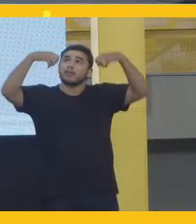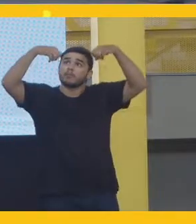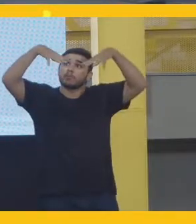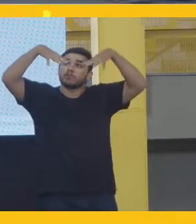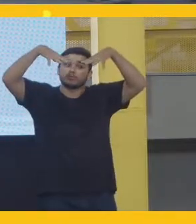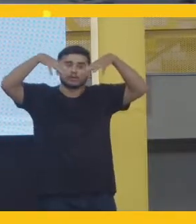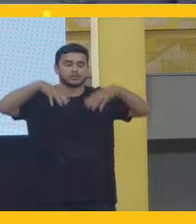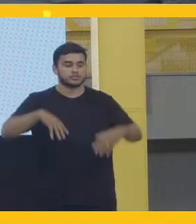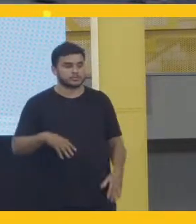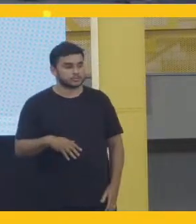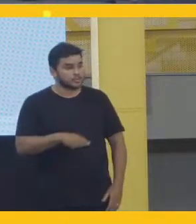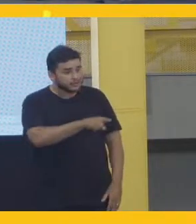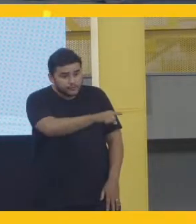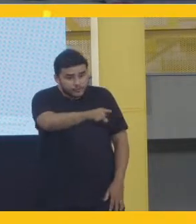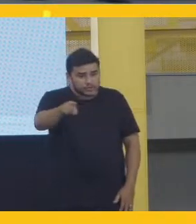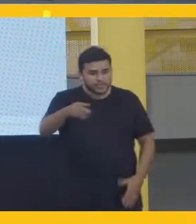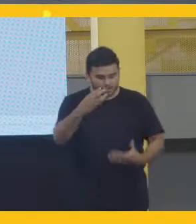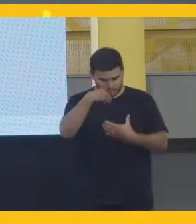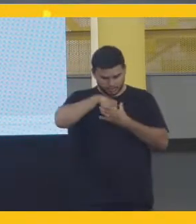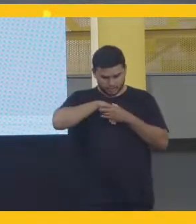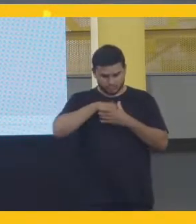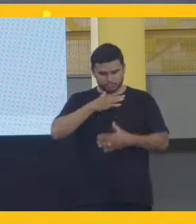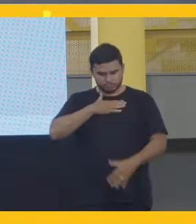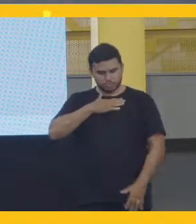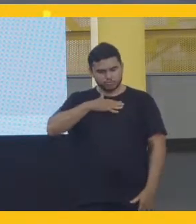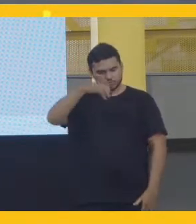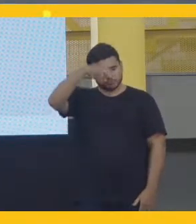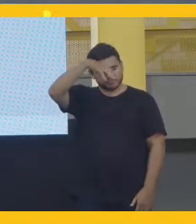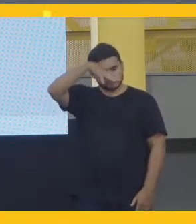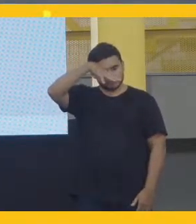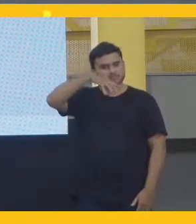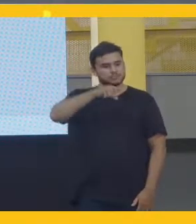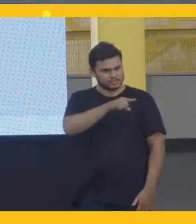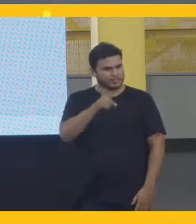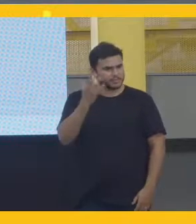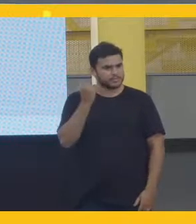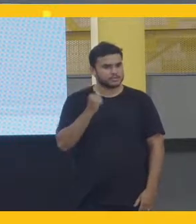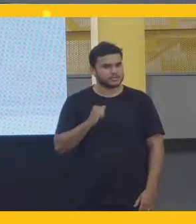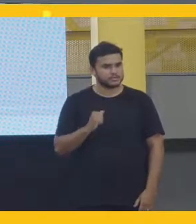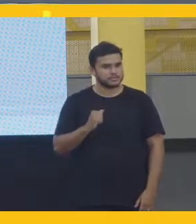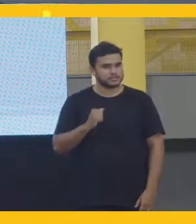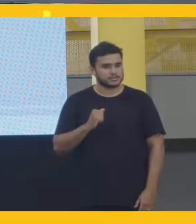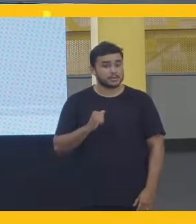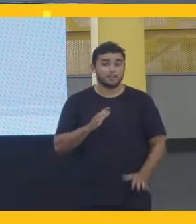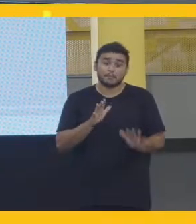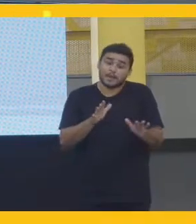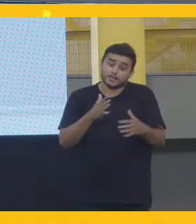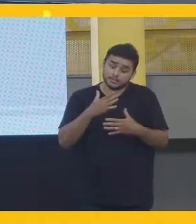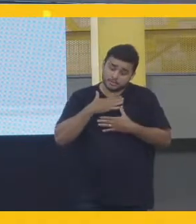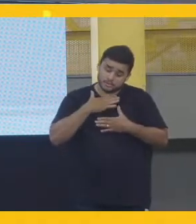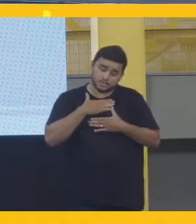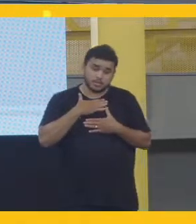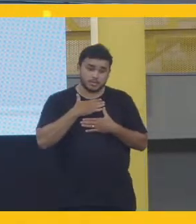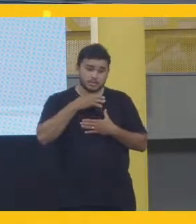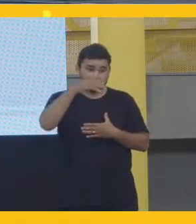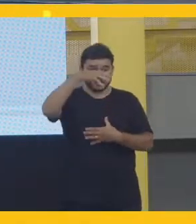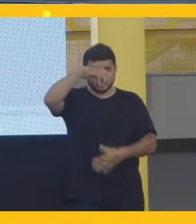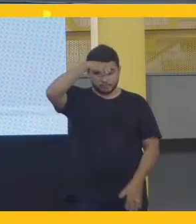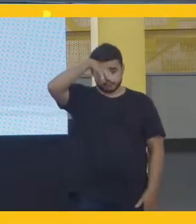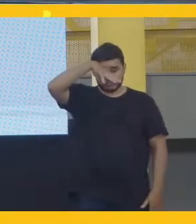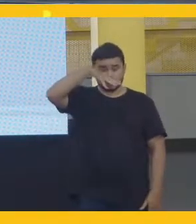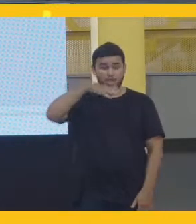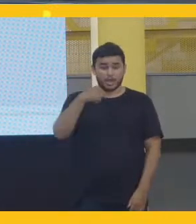Você é uma fonte de luz. Só tem um detalhe. Você é uma fonte de luz